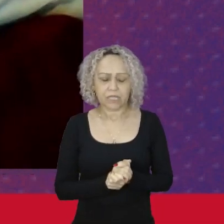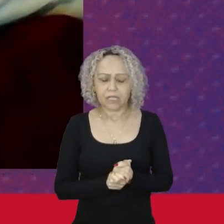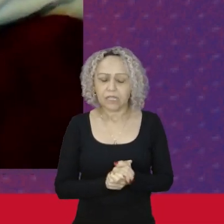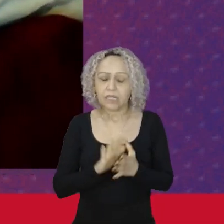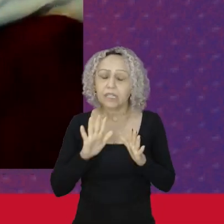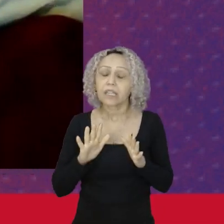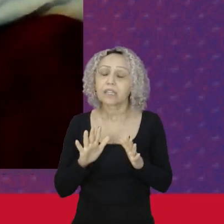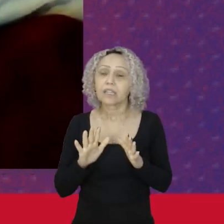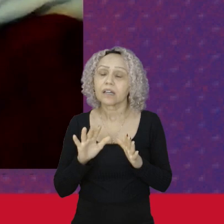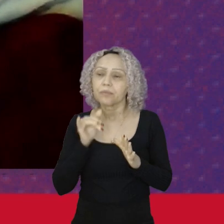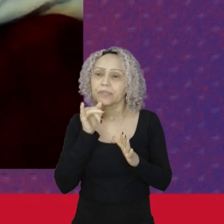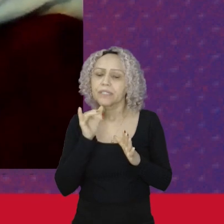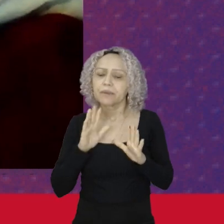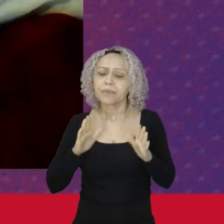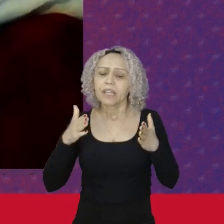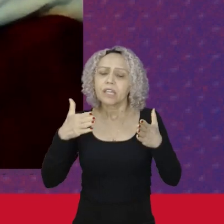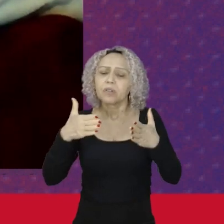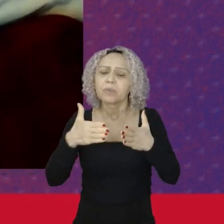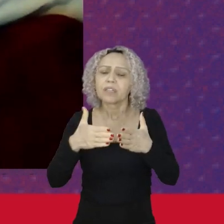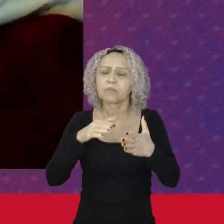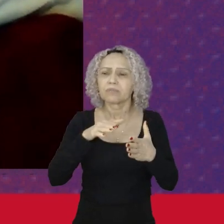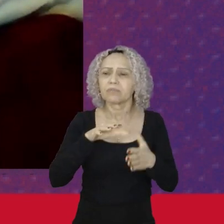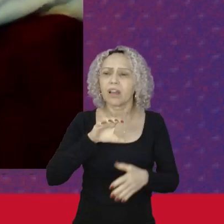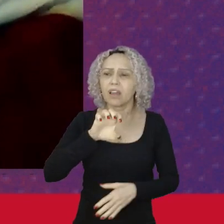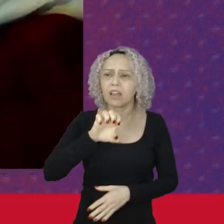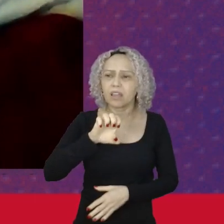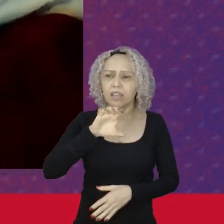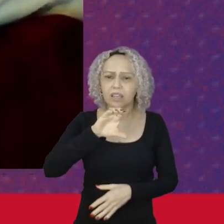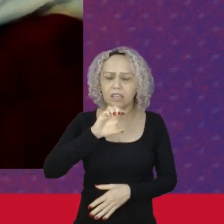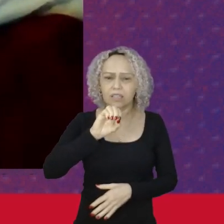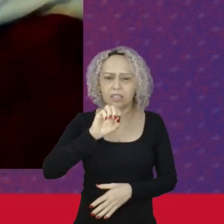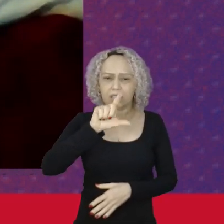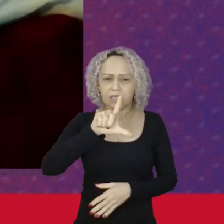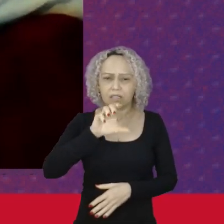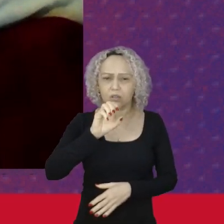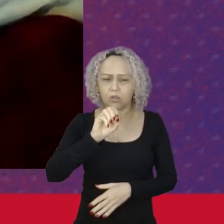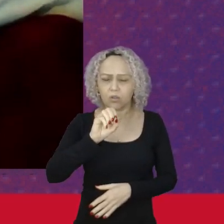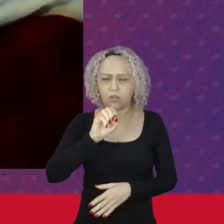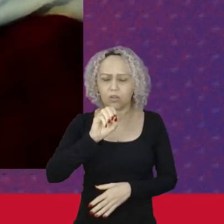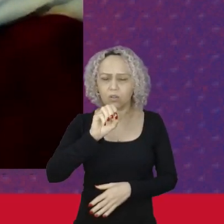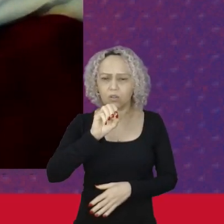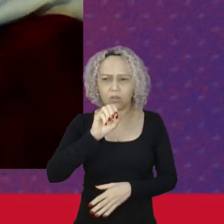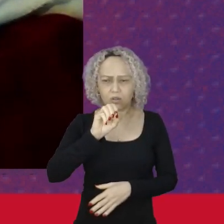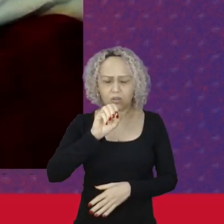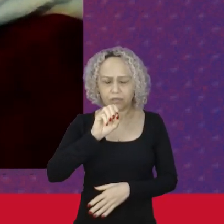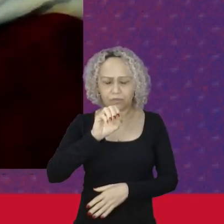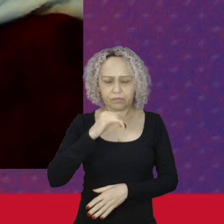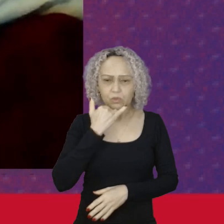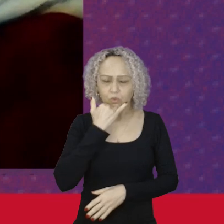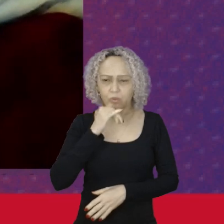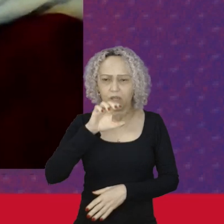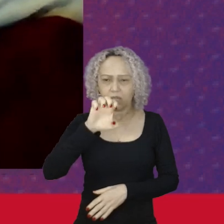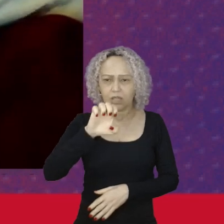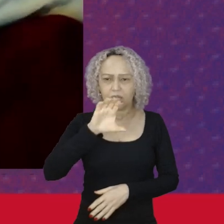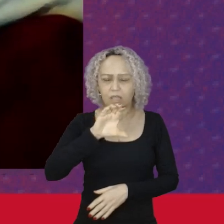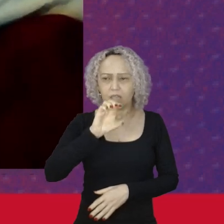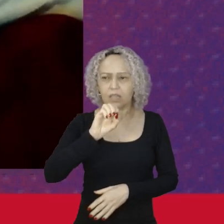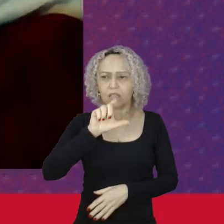ecológica, e por que ecológica? Porque ela é compreendida como um fenômeno que